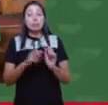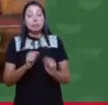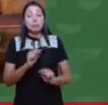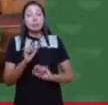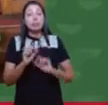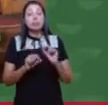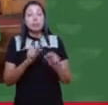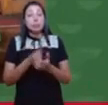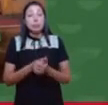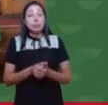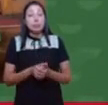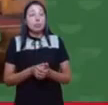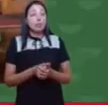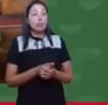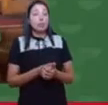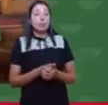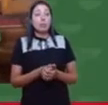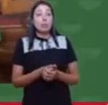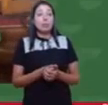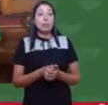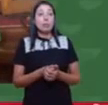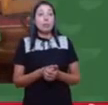podem ser